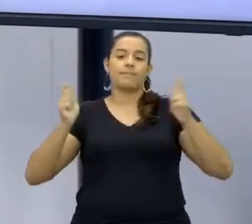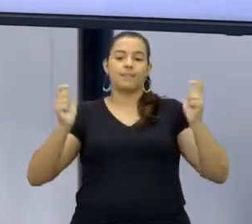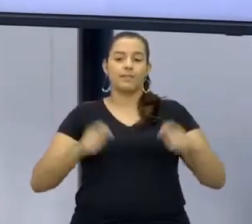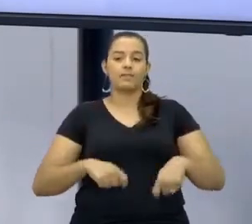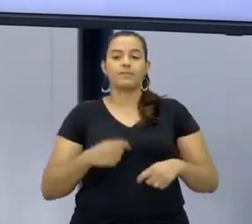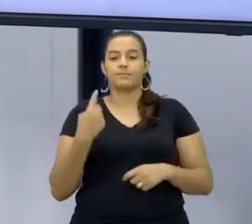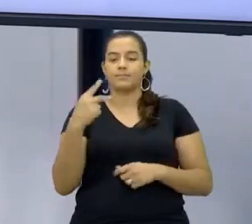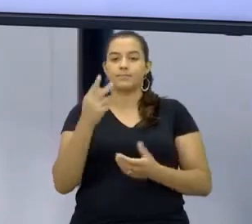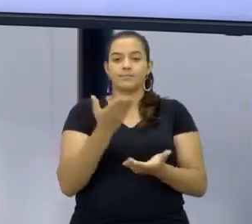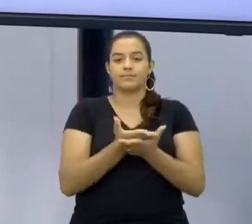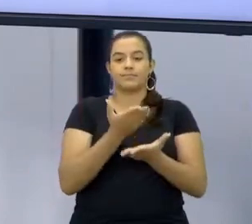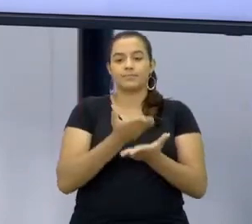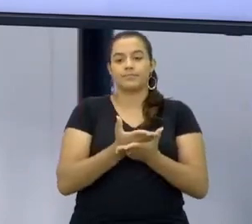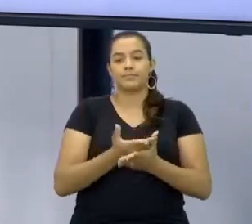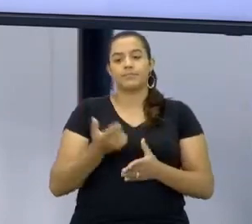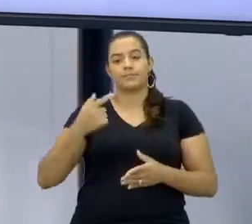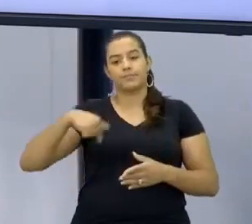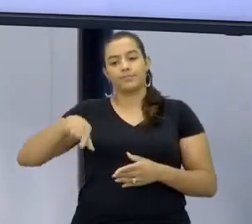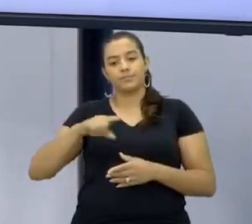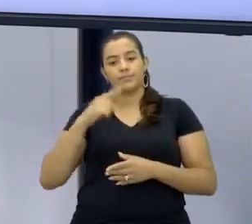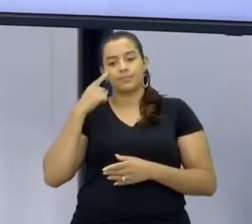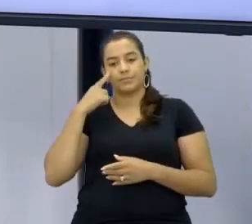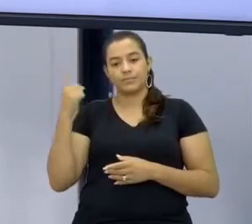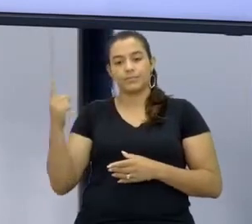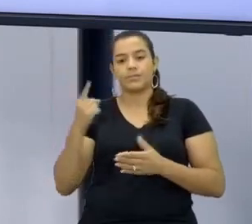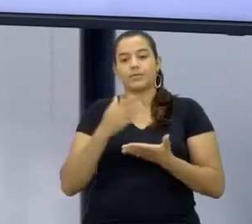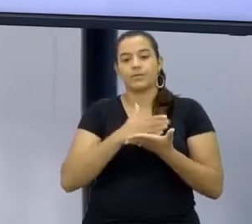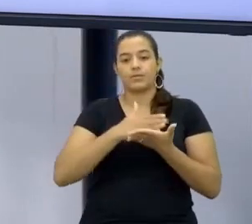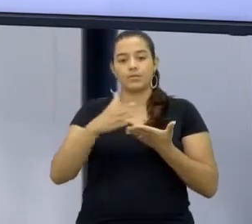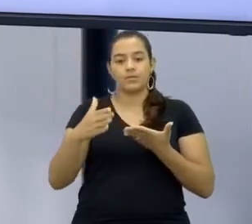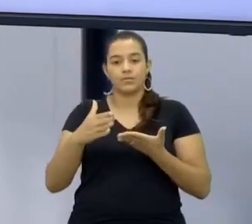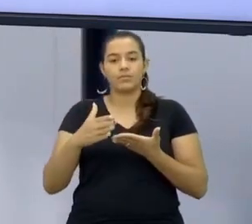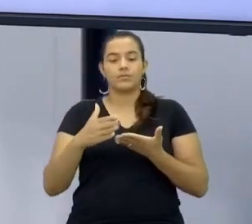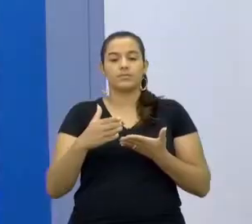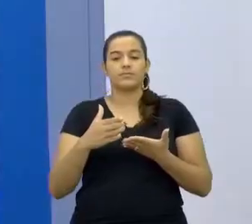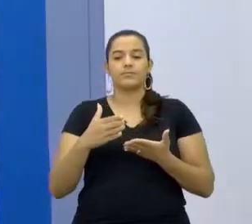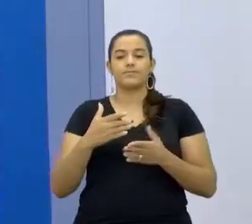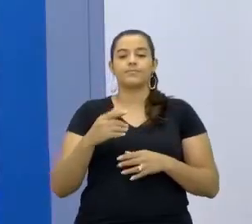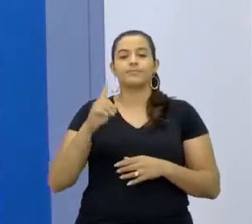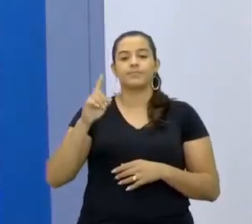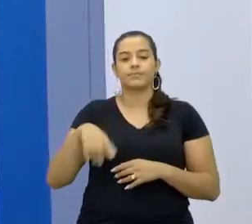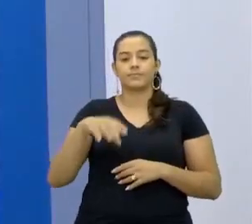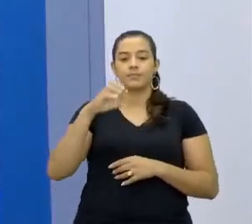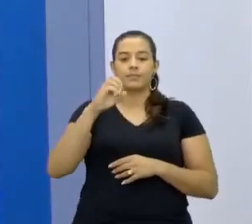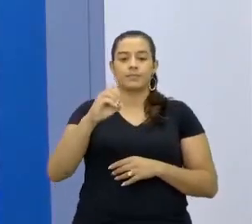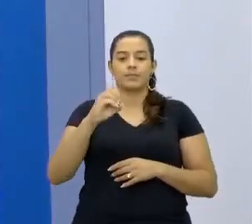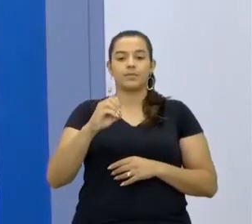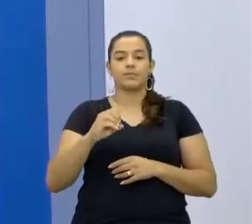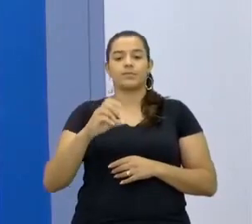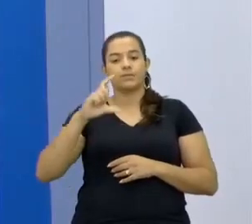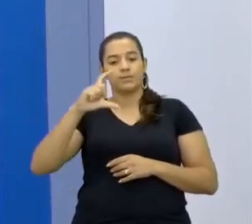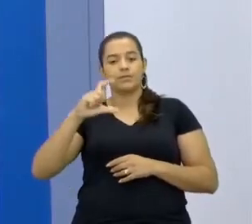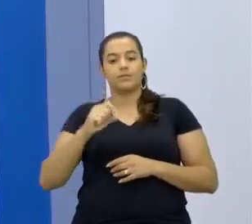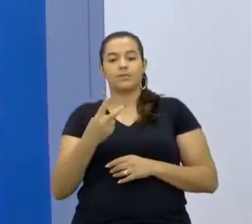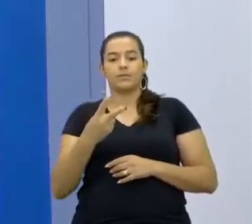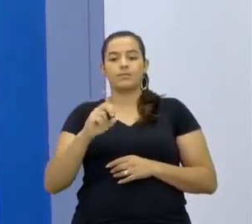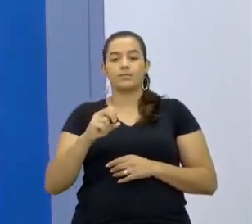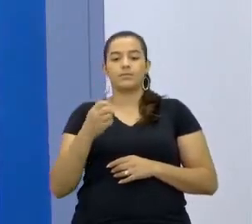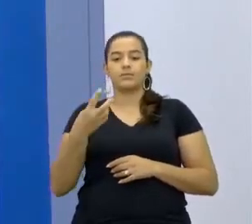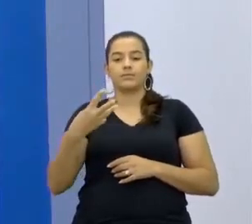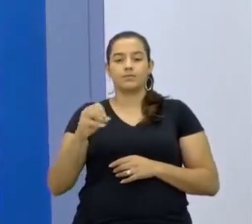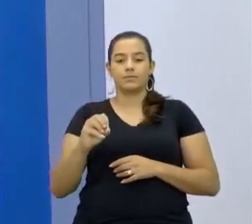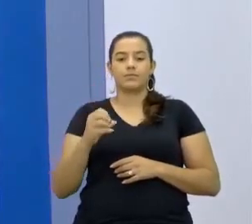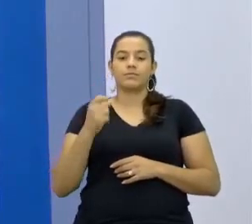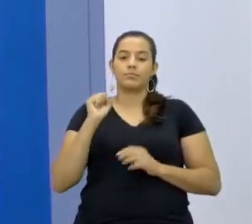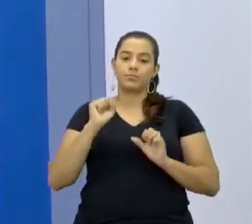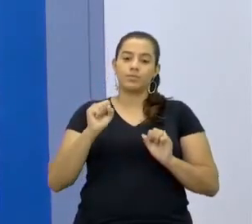seu estudo. No nosso caso aqui na Mangueira, a gente começou aqui de cima, né? Então, aqui era o 0, depois 10 centímetros, 20, mas eu poderia